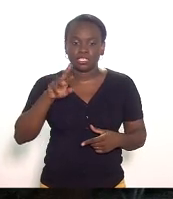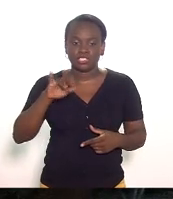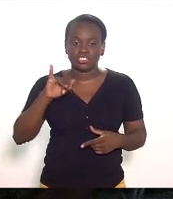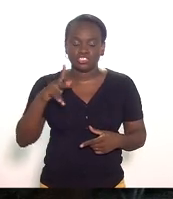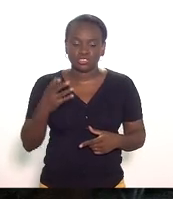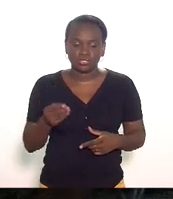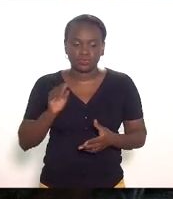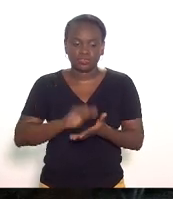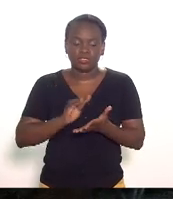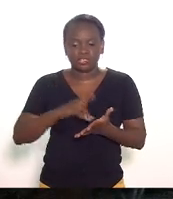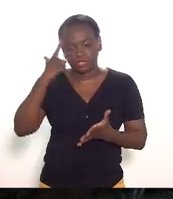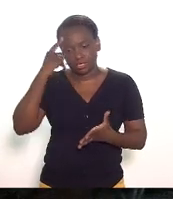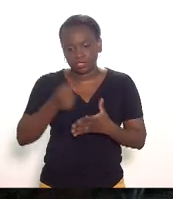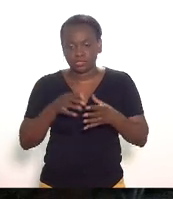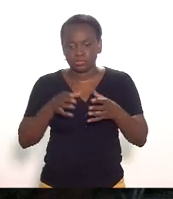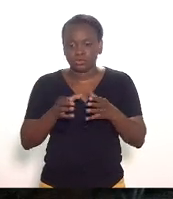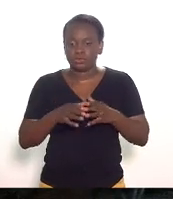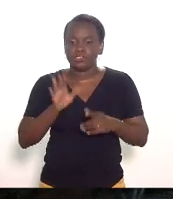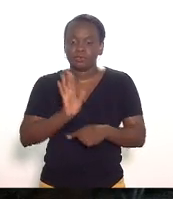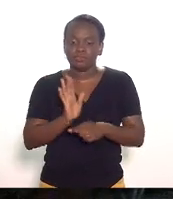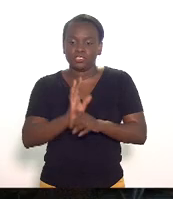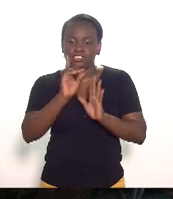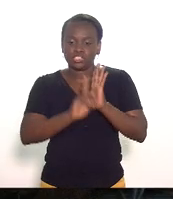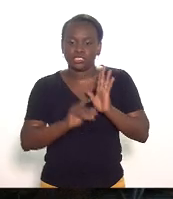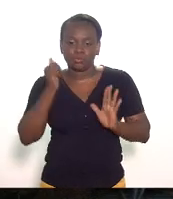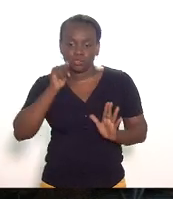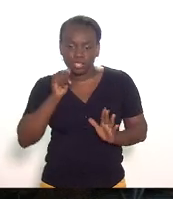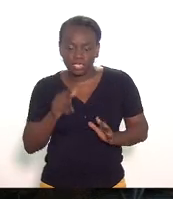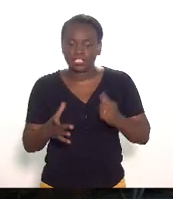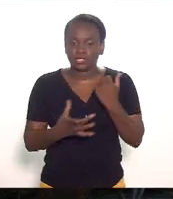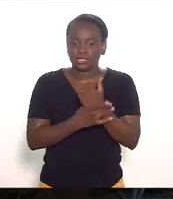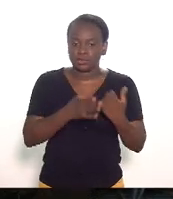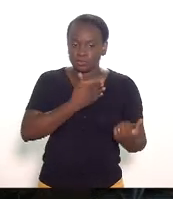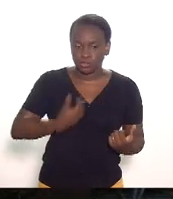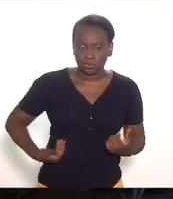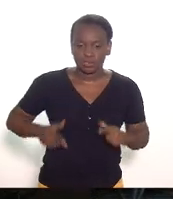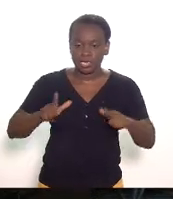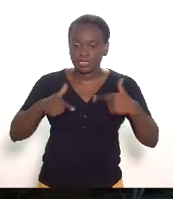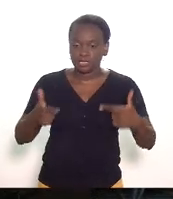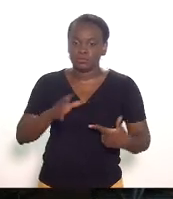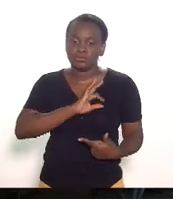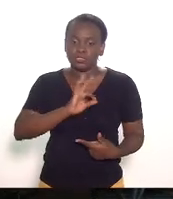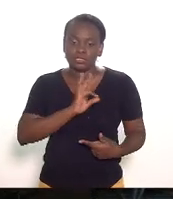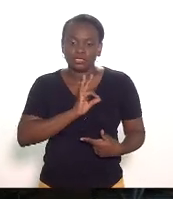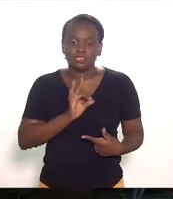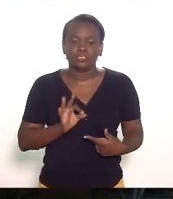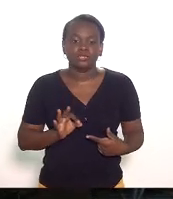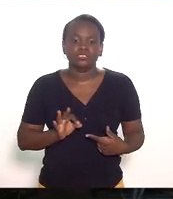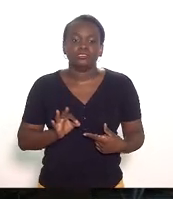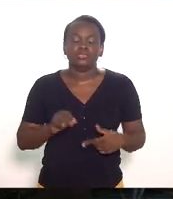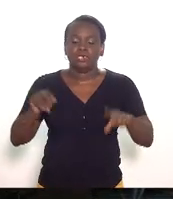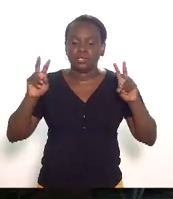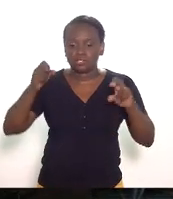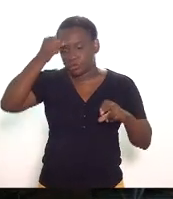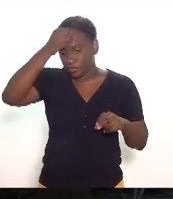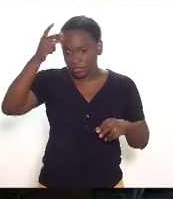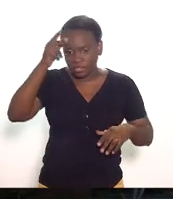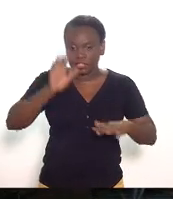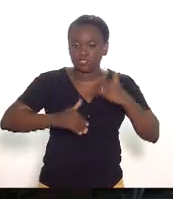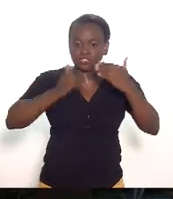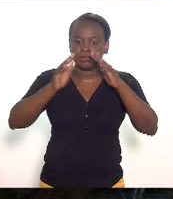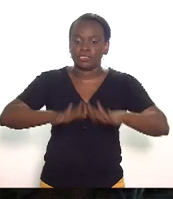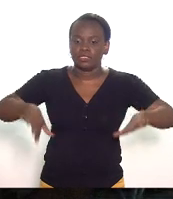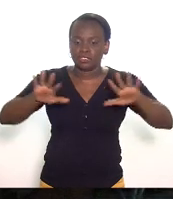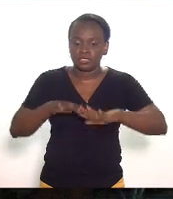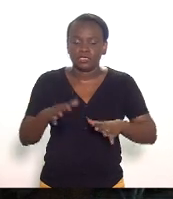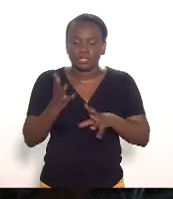de pareceres das Comissões de Defesa dos Direitos da Mulher, Segurança Pública, de Assuntos de Polícia, de Assuntos Municipais e de Desenvolvimento Regional, de